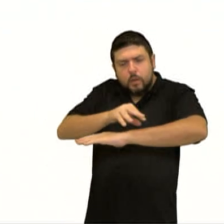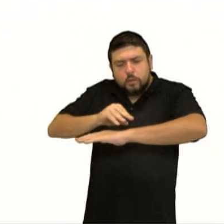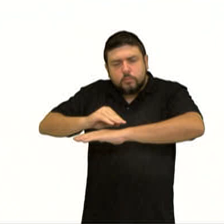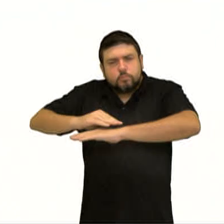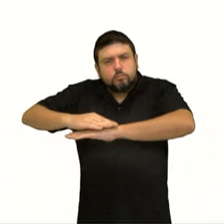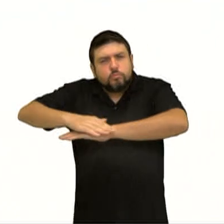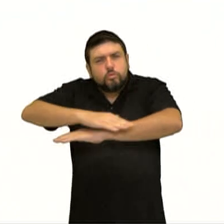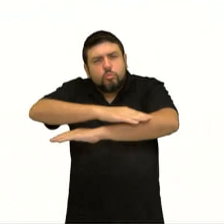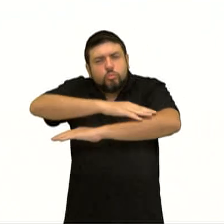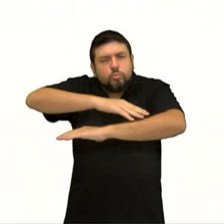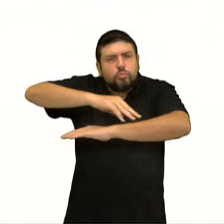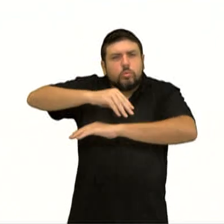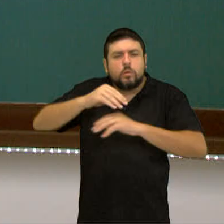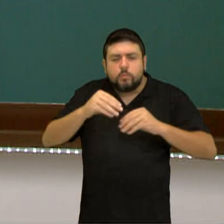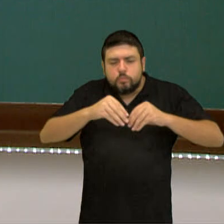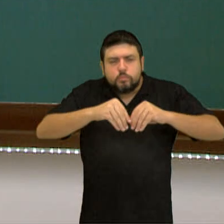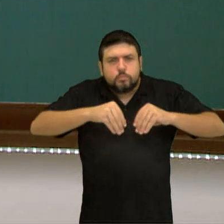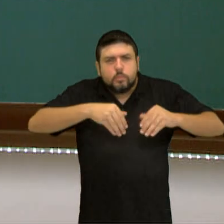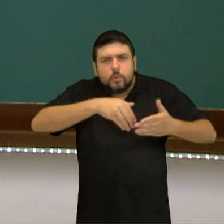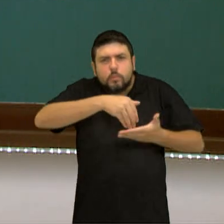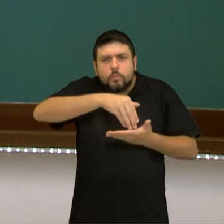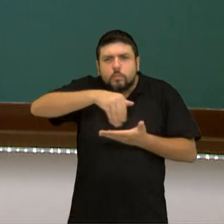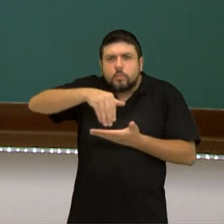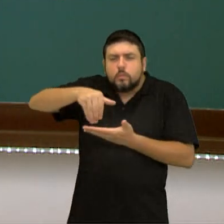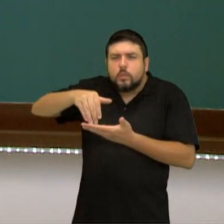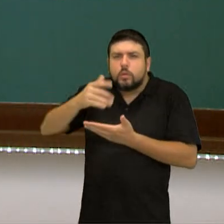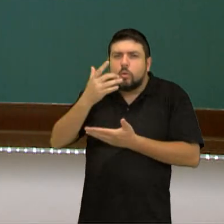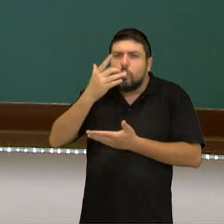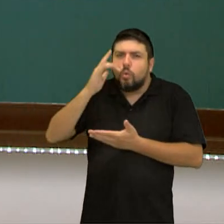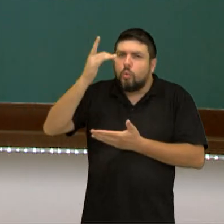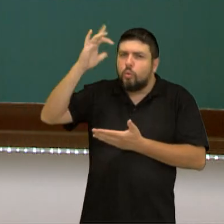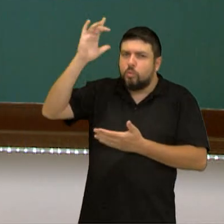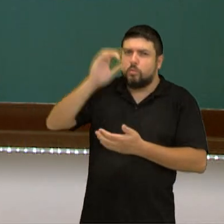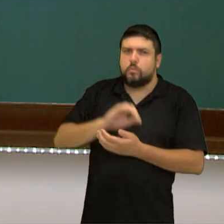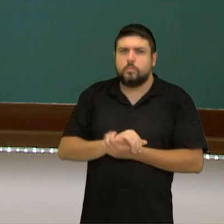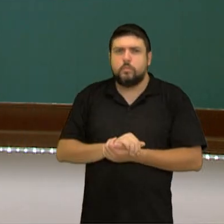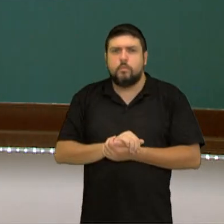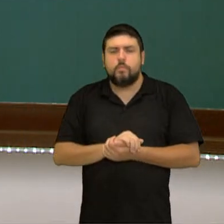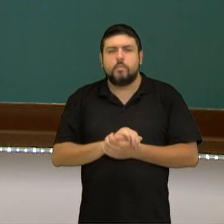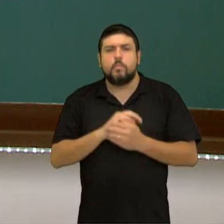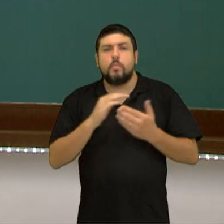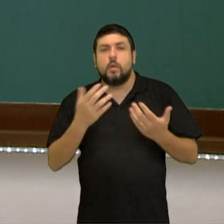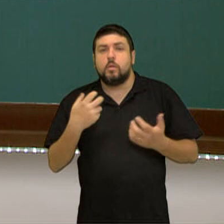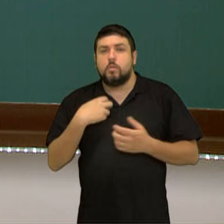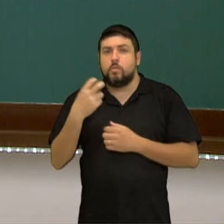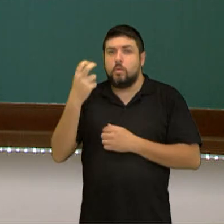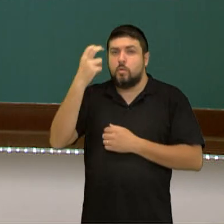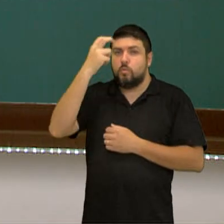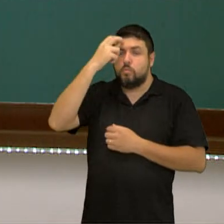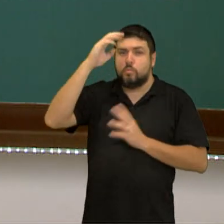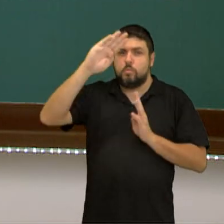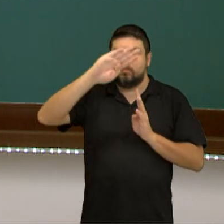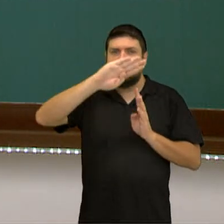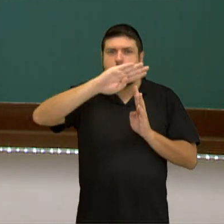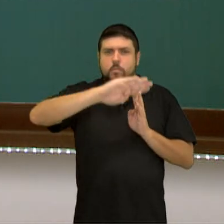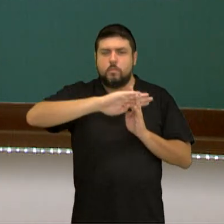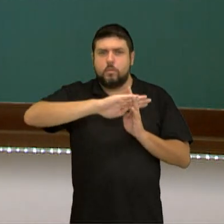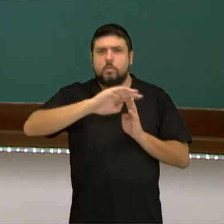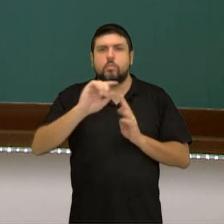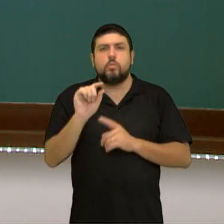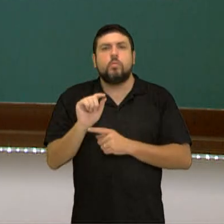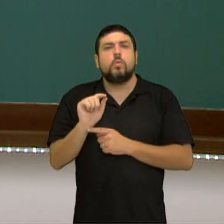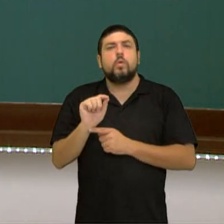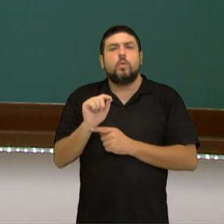a escultura, o entrelaçamento da cultura barroca, que é da arte barroca, que ela tem